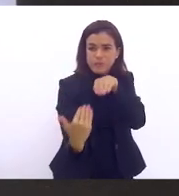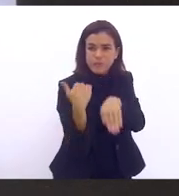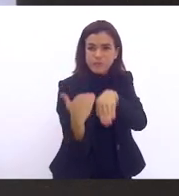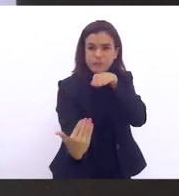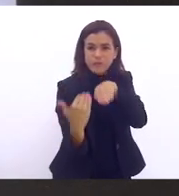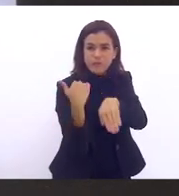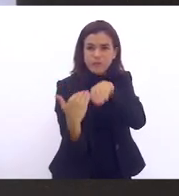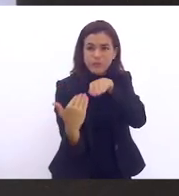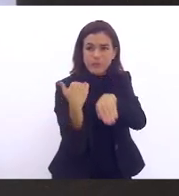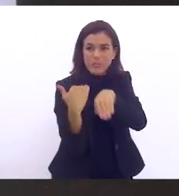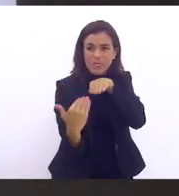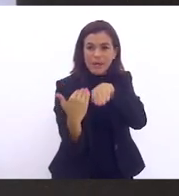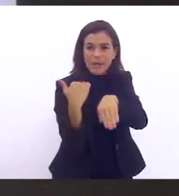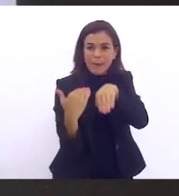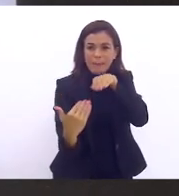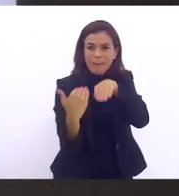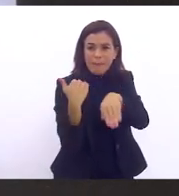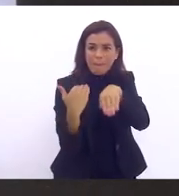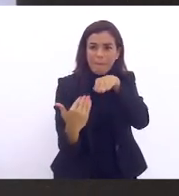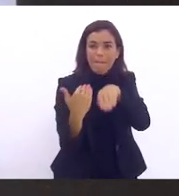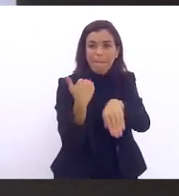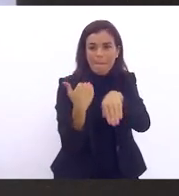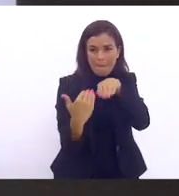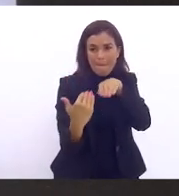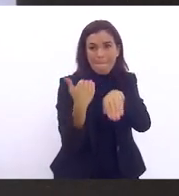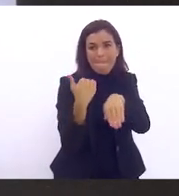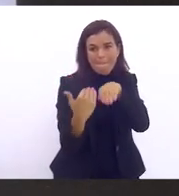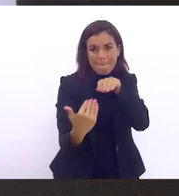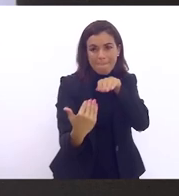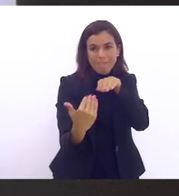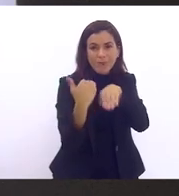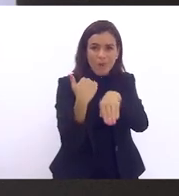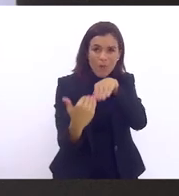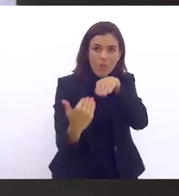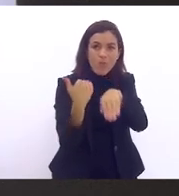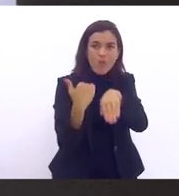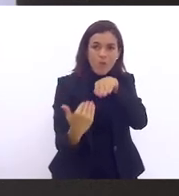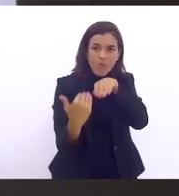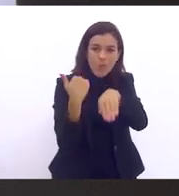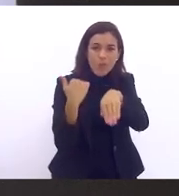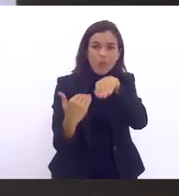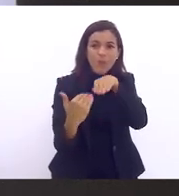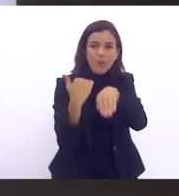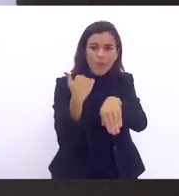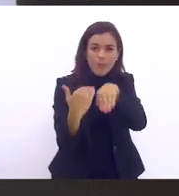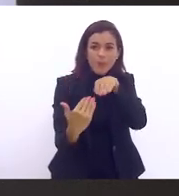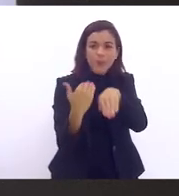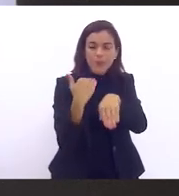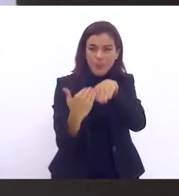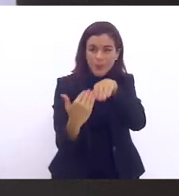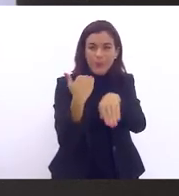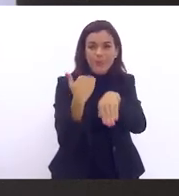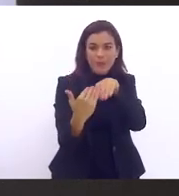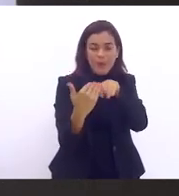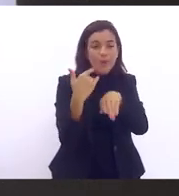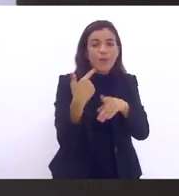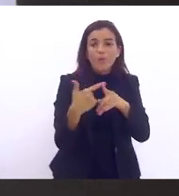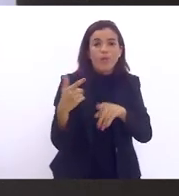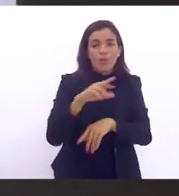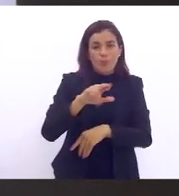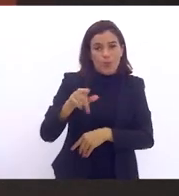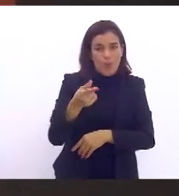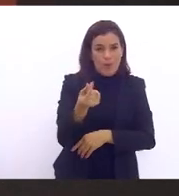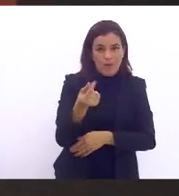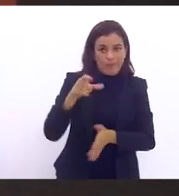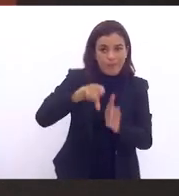comerciais embora aqui o perfil de veículos não tem tantos comerciais o eixo suspenso também tem que ser eh medido aqui porque ele não é